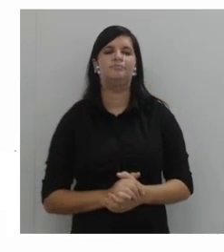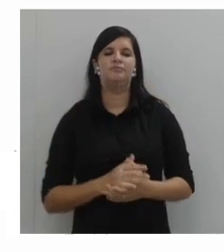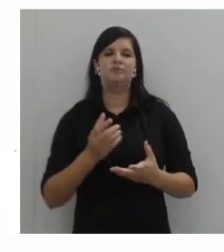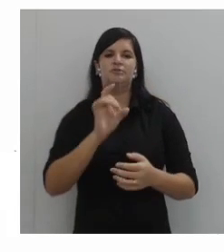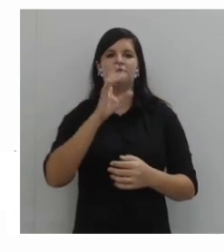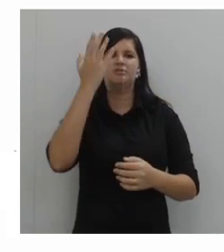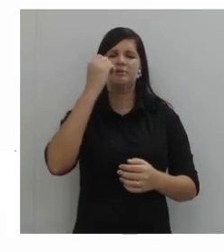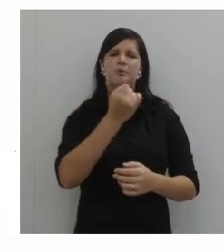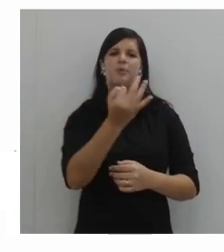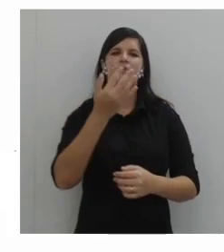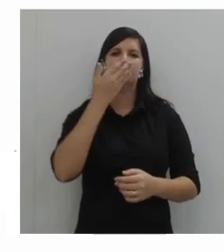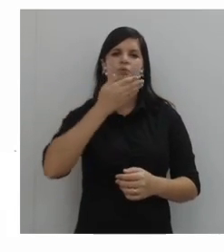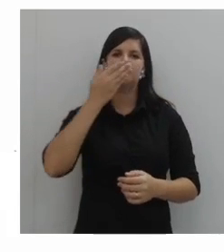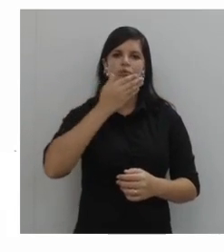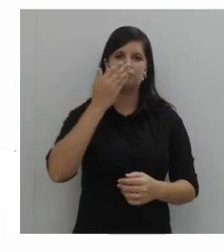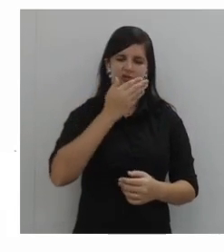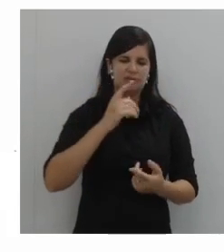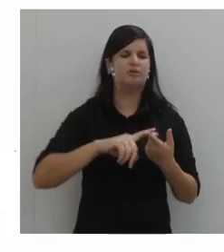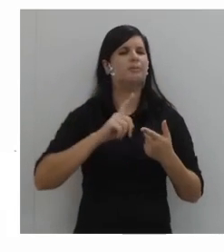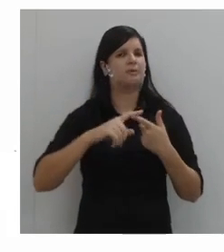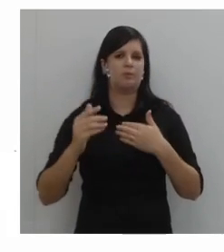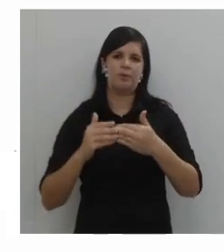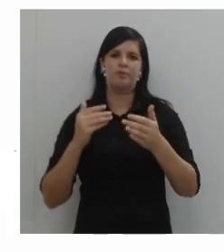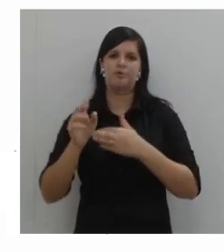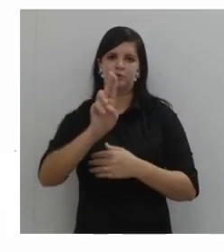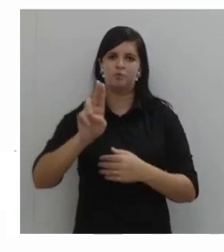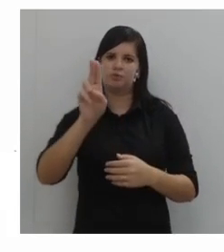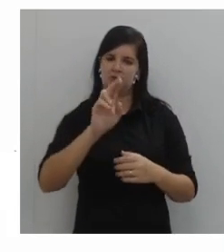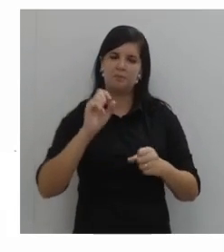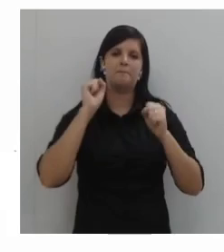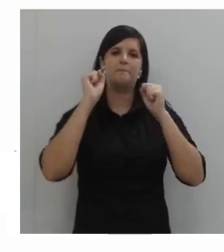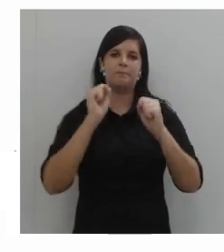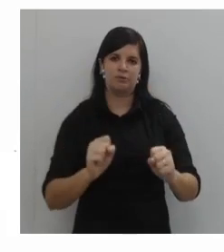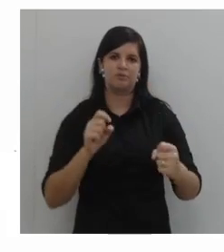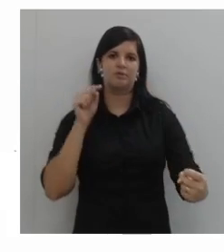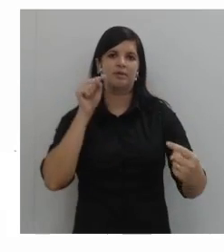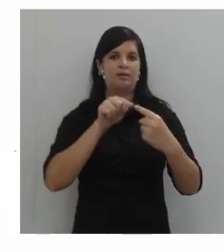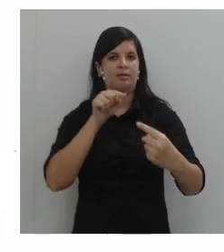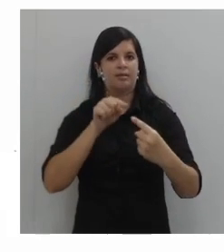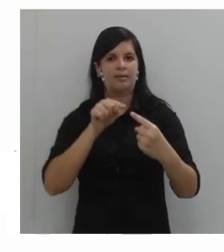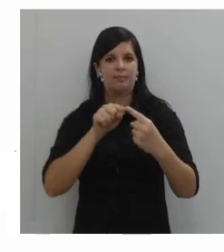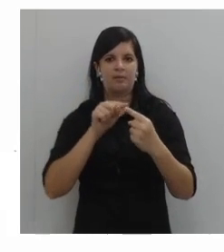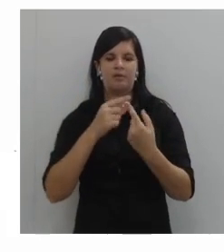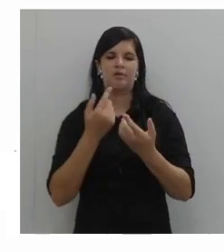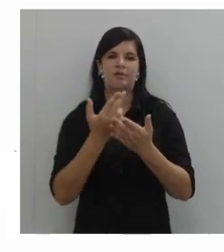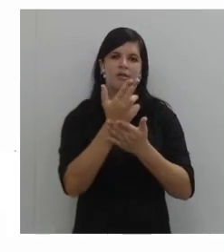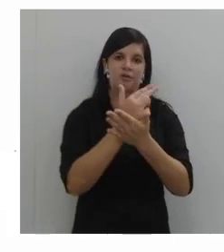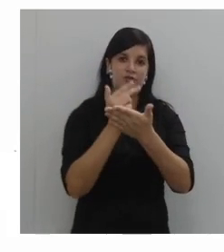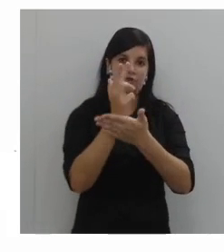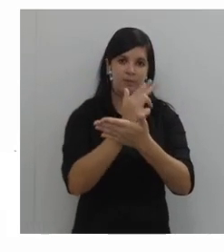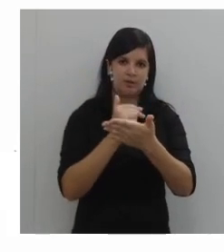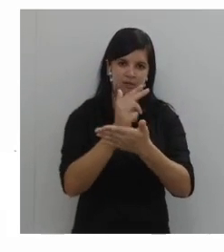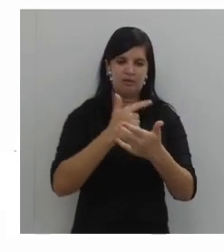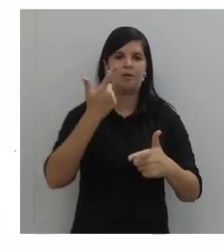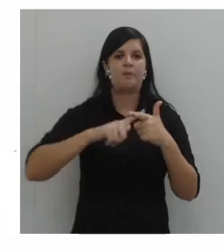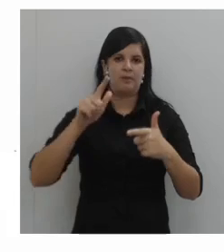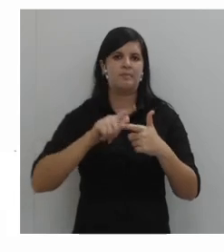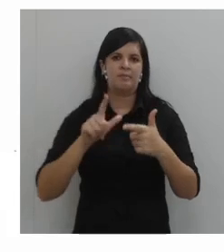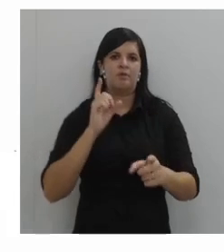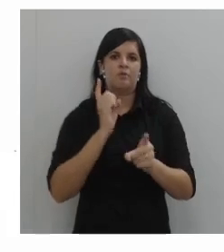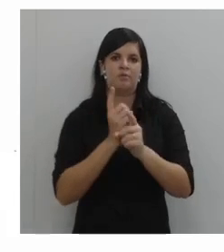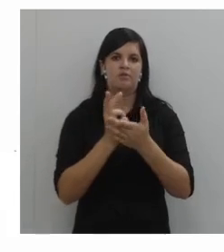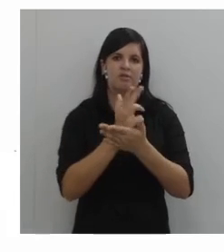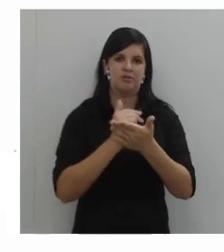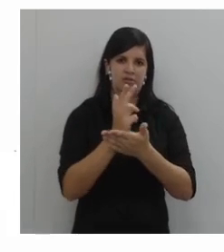quantidade de doces que ela ia conseguir produzir. Então, posso aplicar aí também na geometria, os problemas envolvendo o teorema